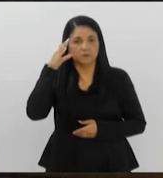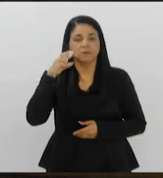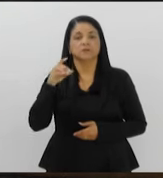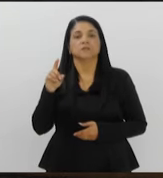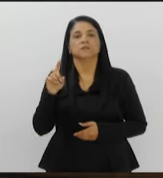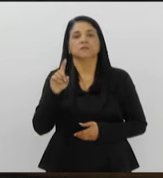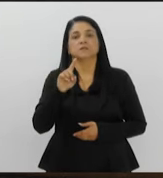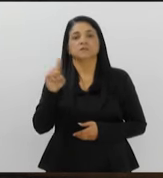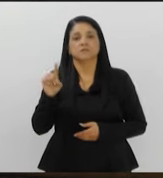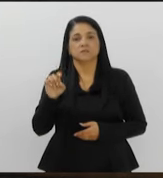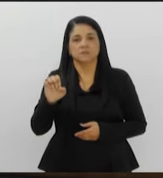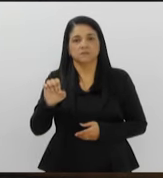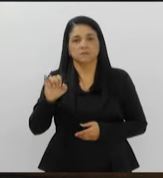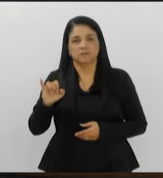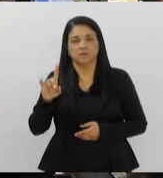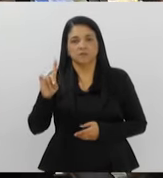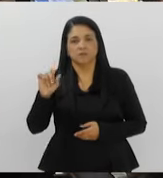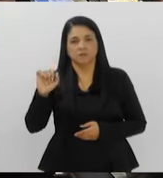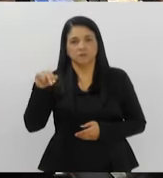Zeidan.